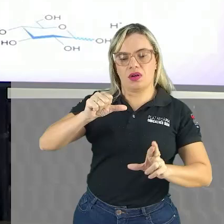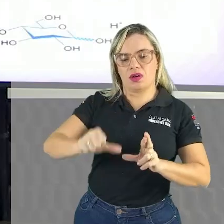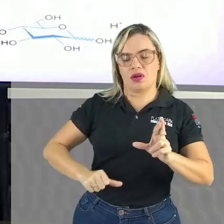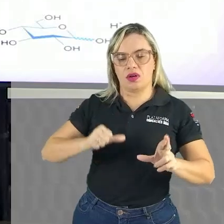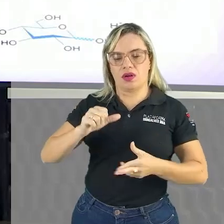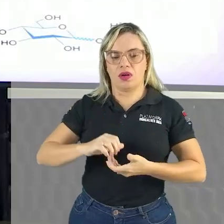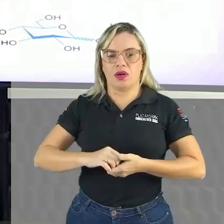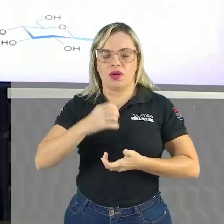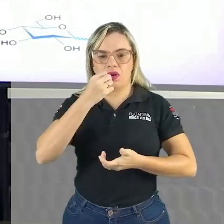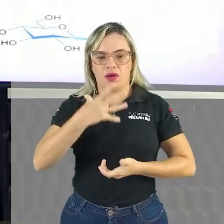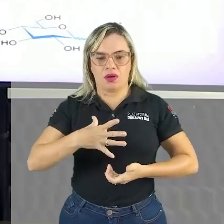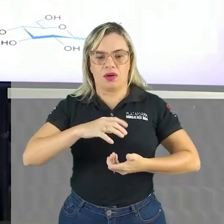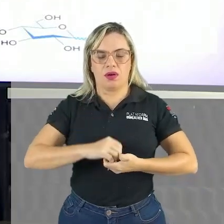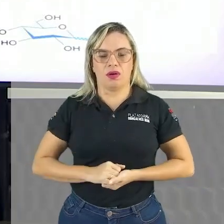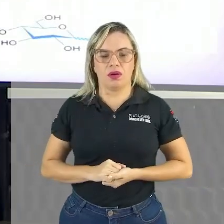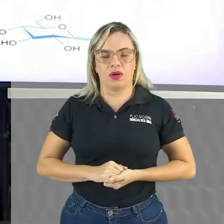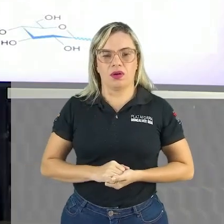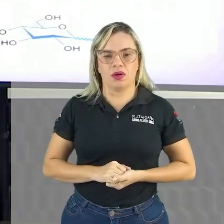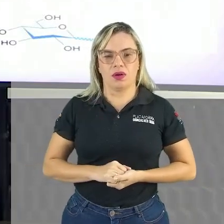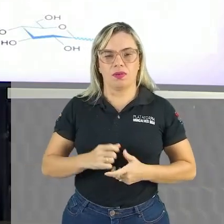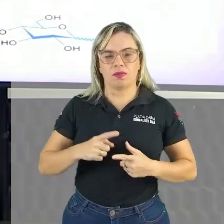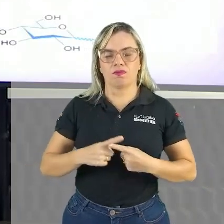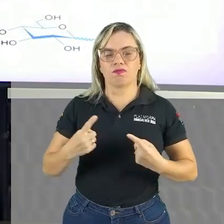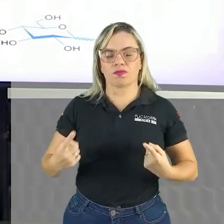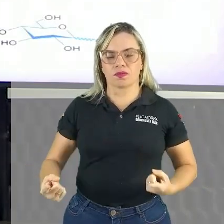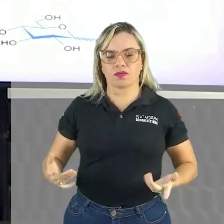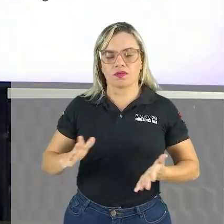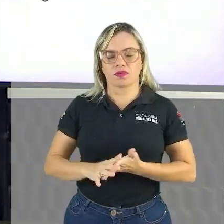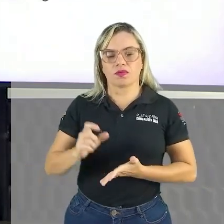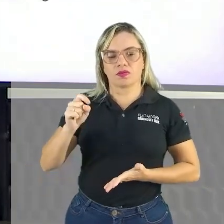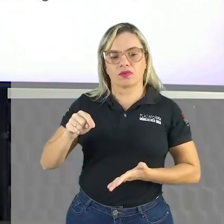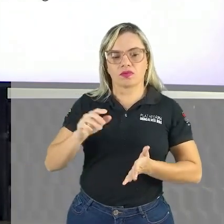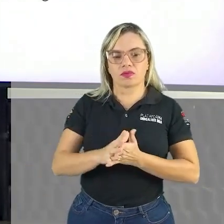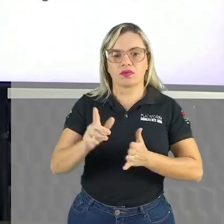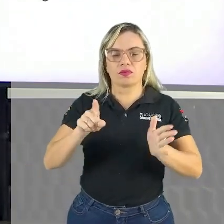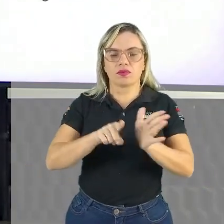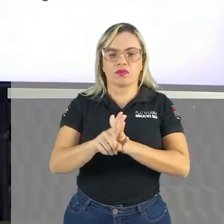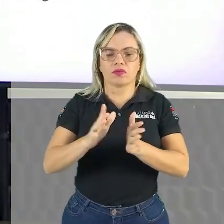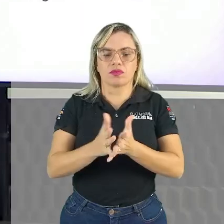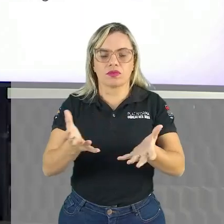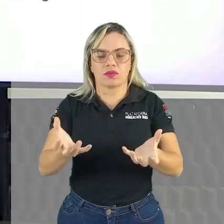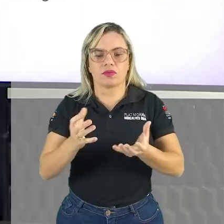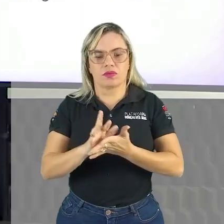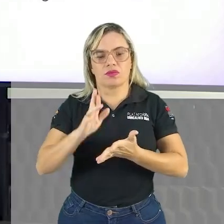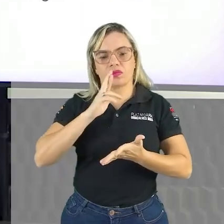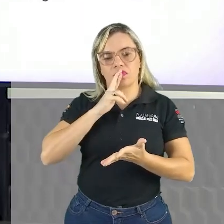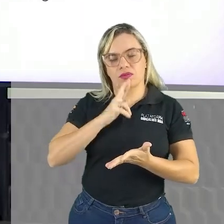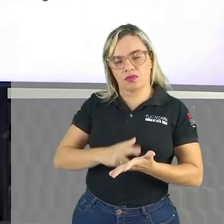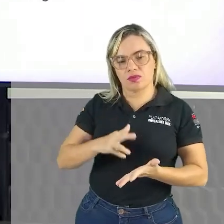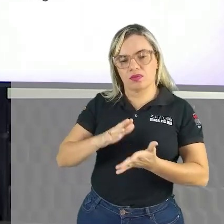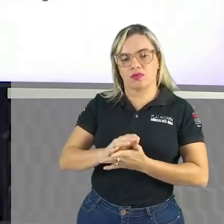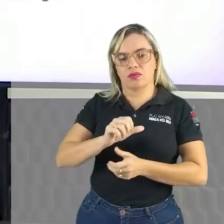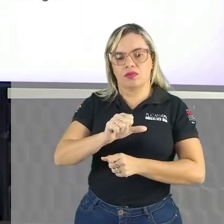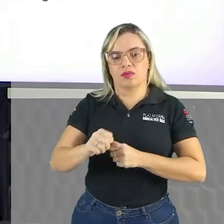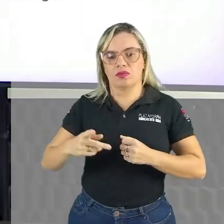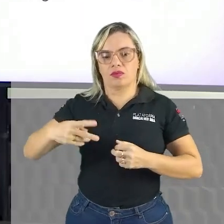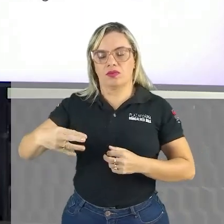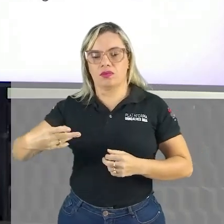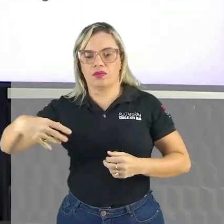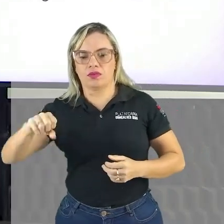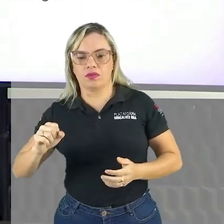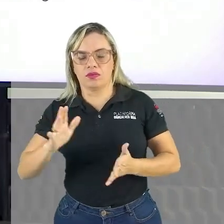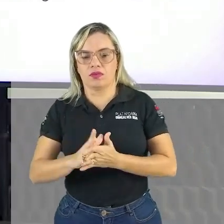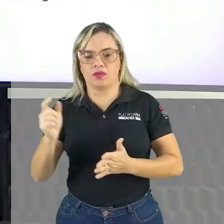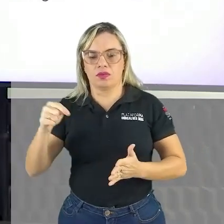Tá, mas olha só. O que a questão quer de você? Nessa conversão de polissacarídeo,